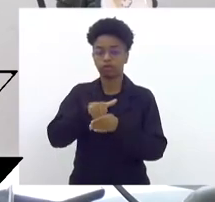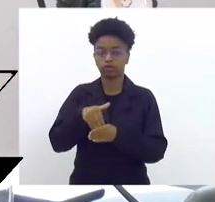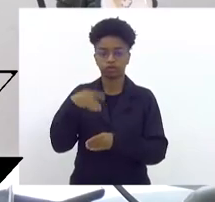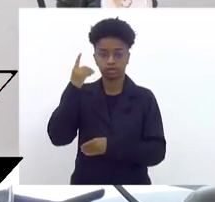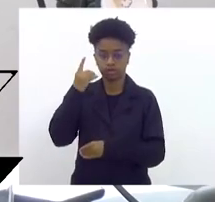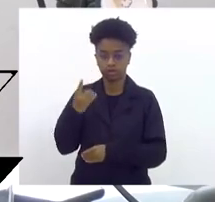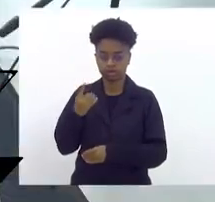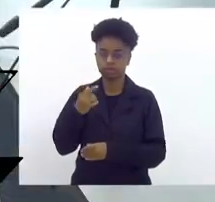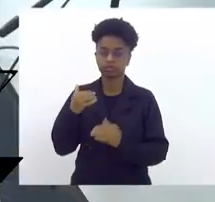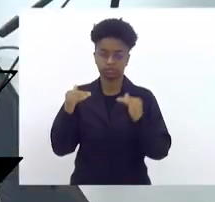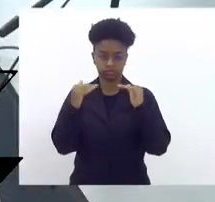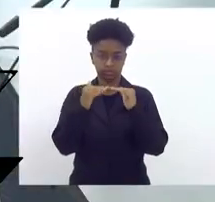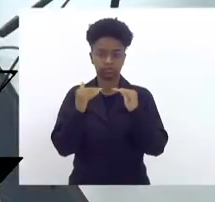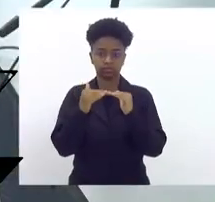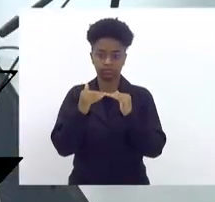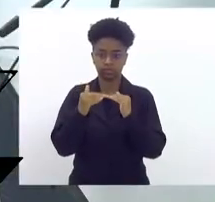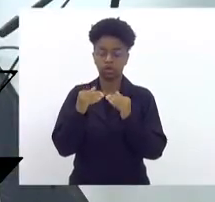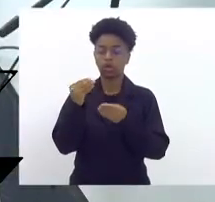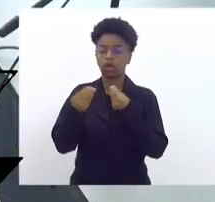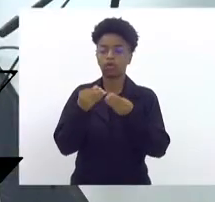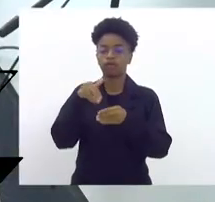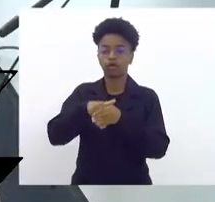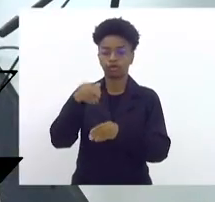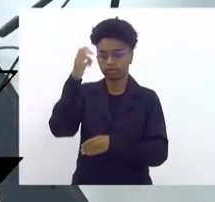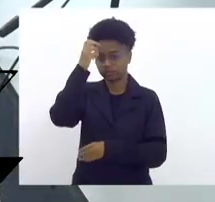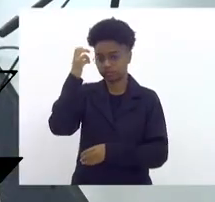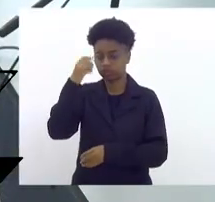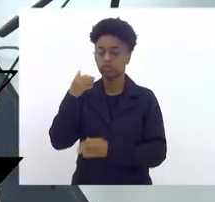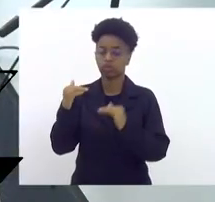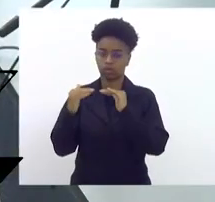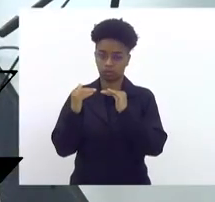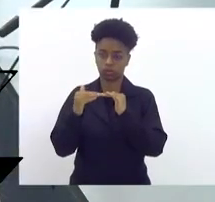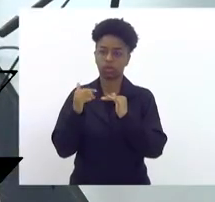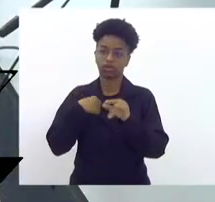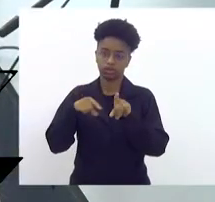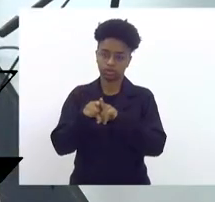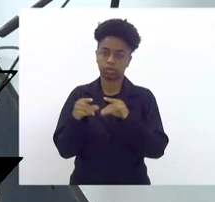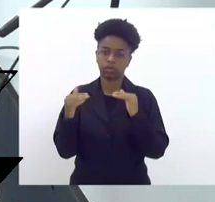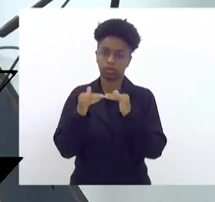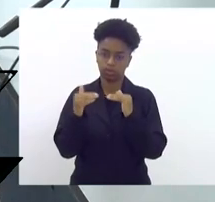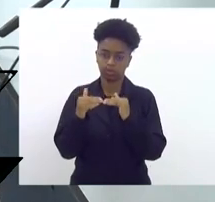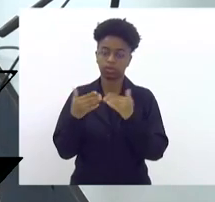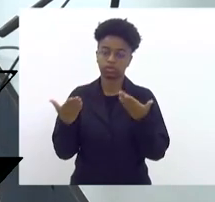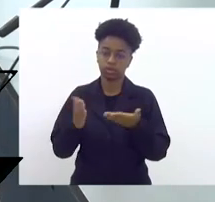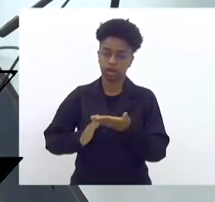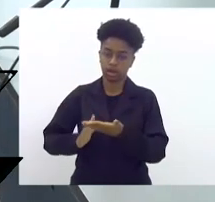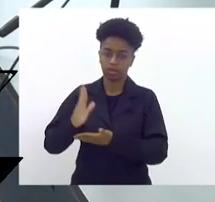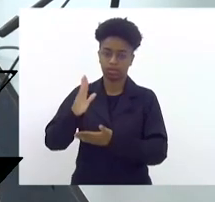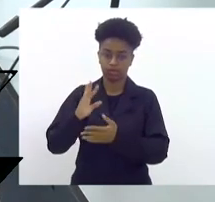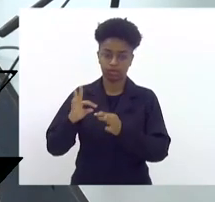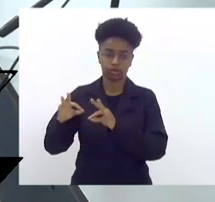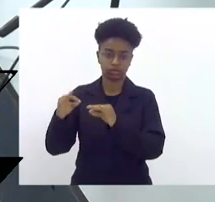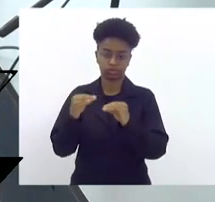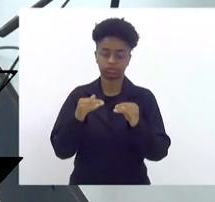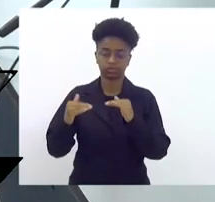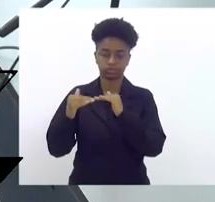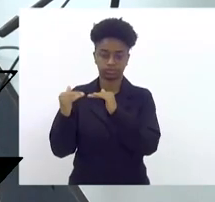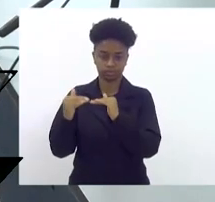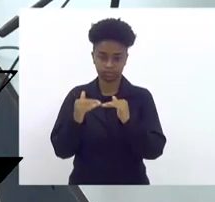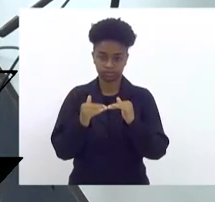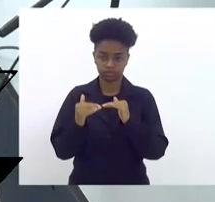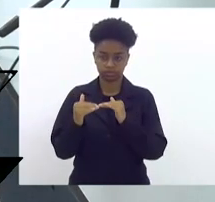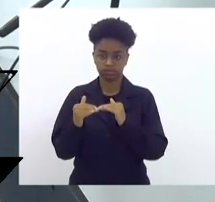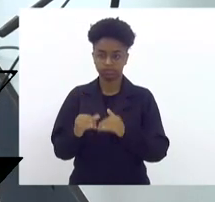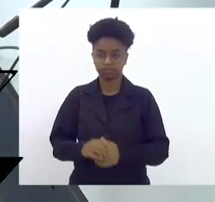favorável Presidente como vota favorável favorável também voto favorável aprovada a auditiva da doutora